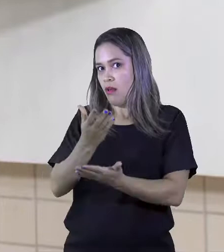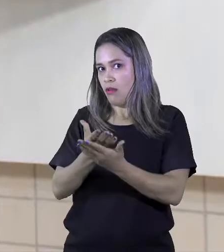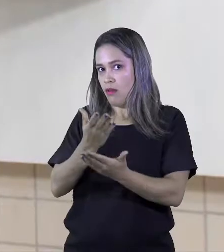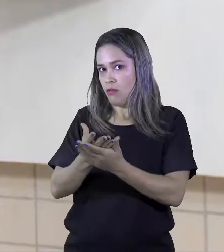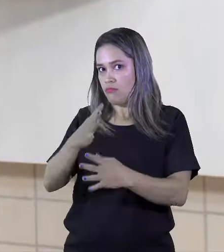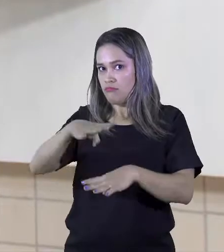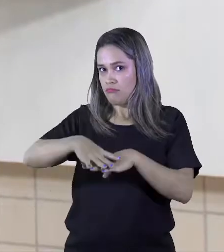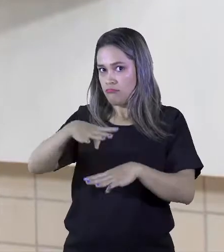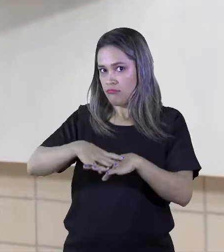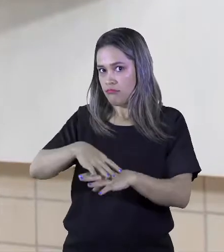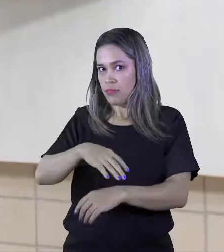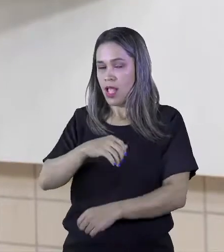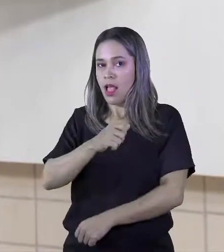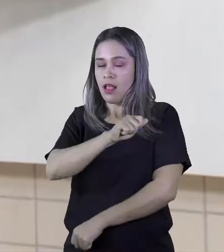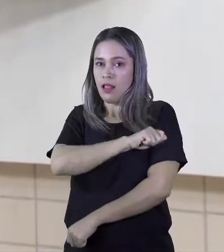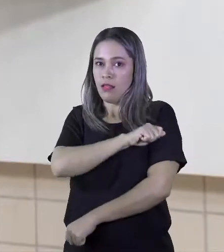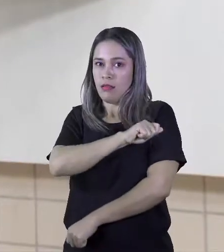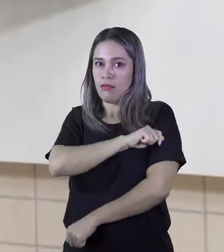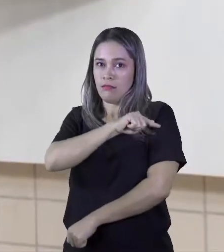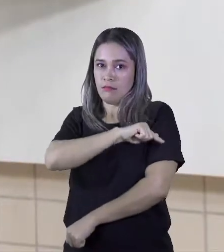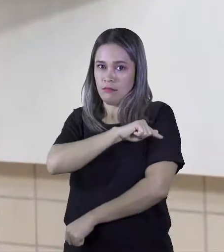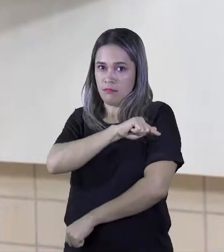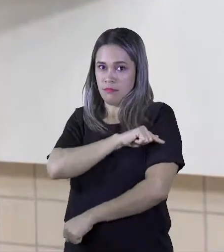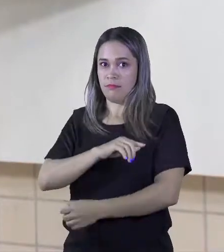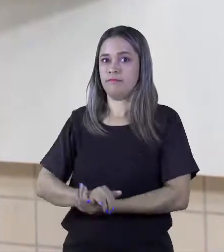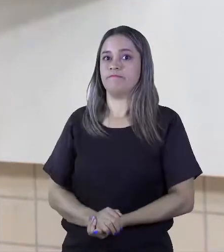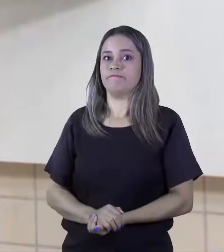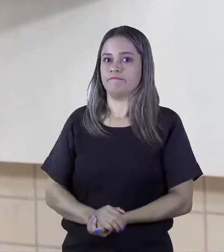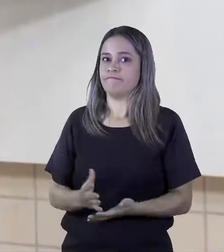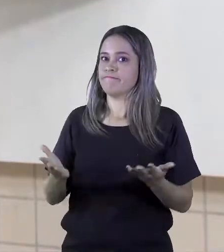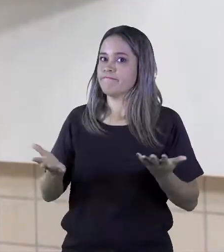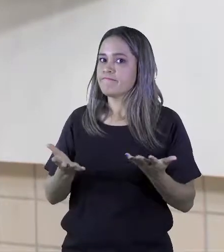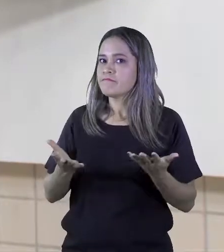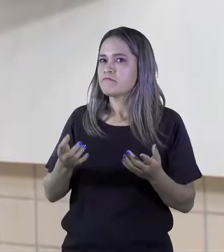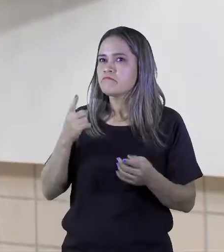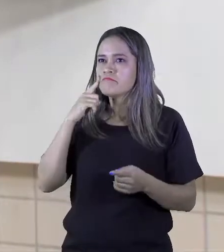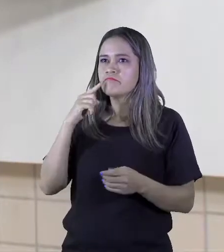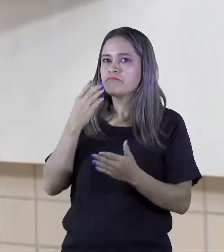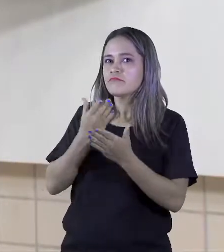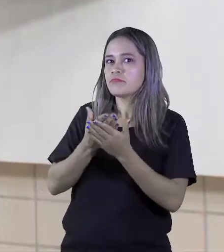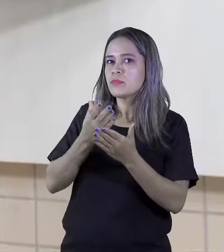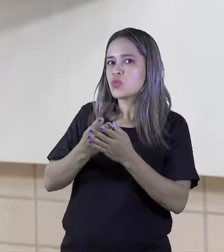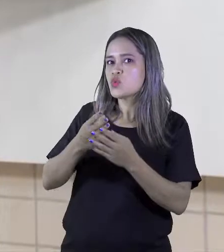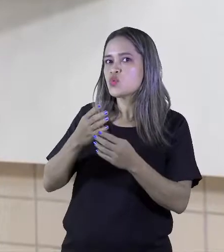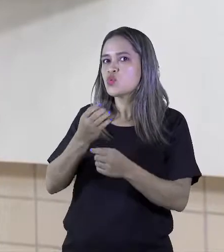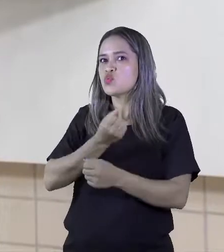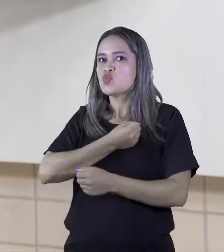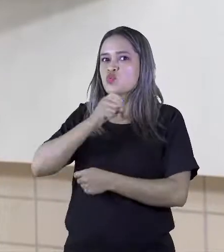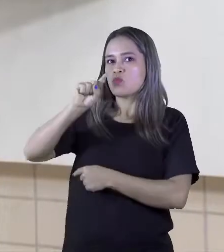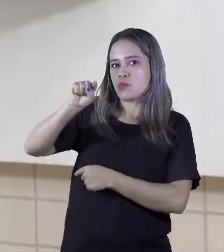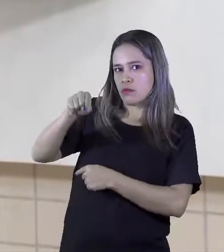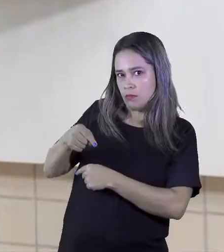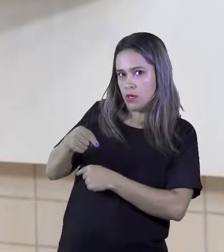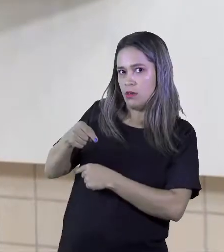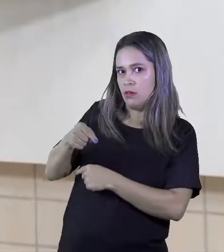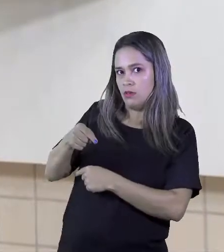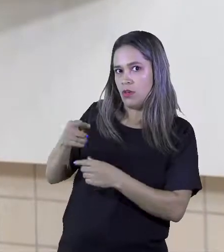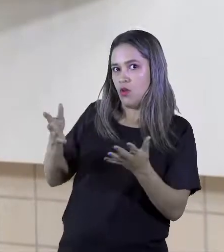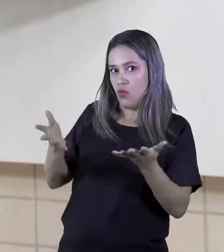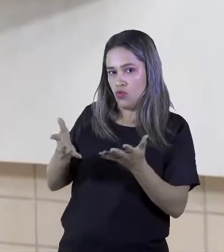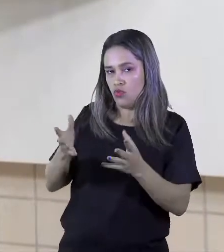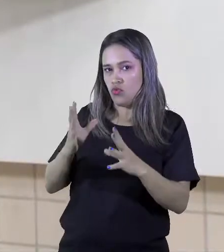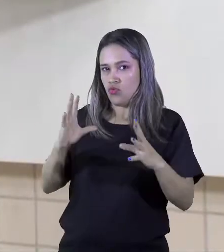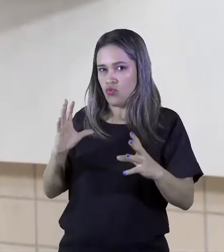ano. Nós estamos estudando as operações com os números decimais. A gente já entrou nos números racionais, que é o conjunto numérico